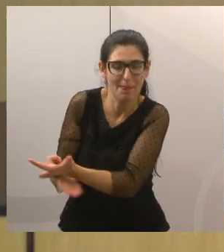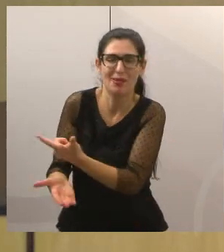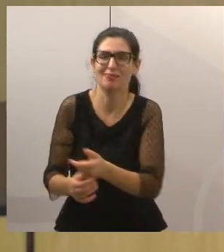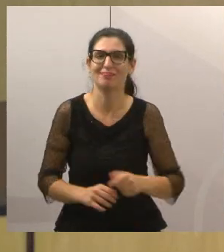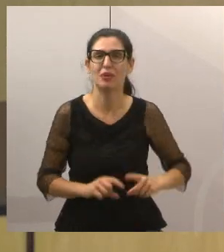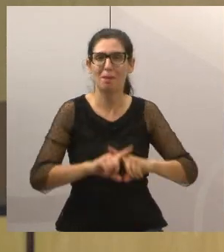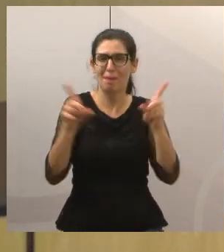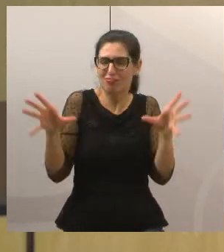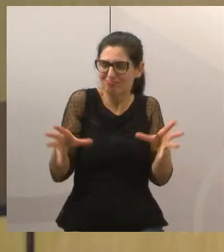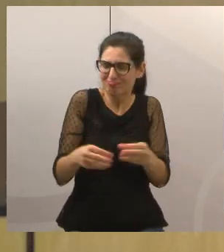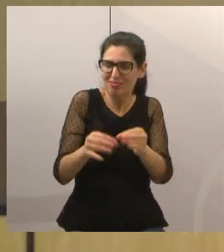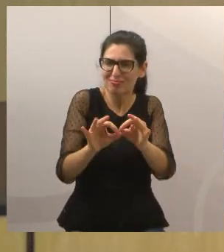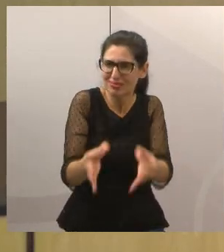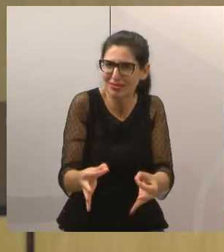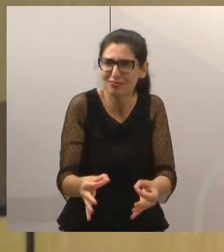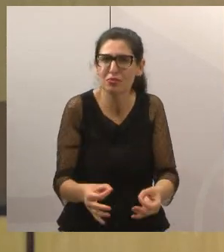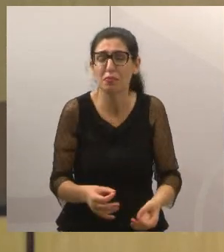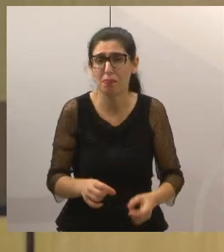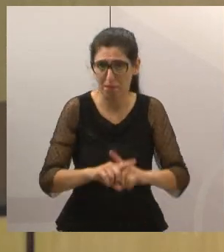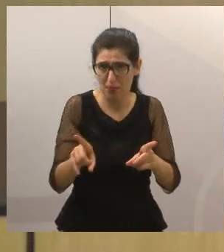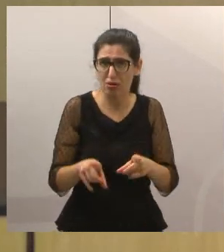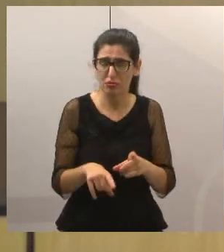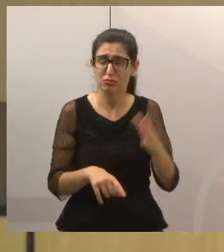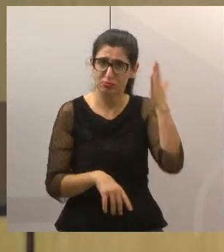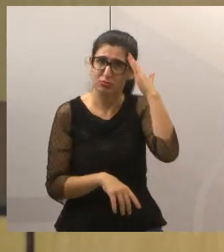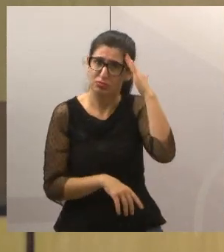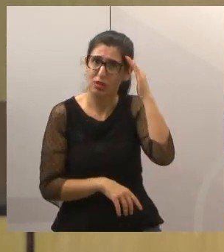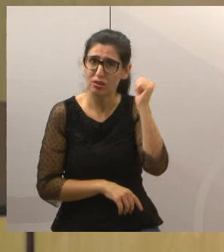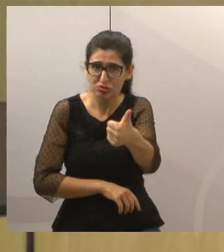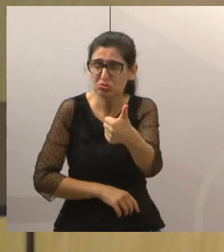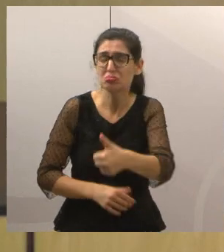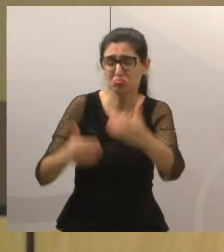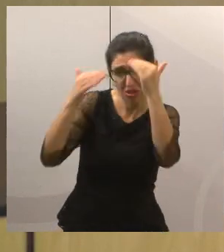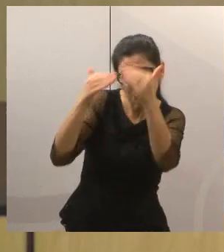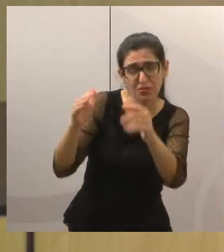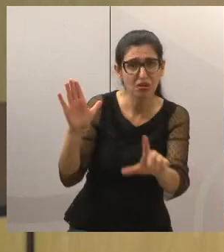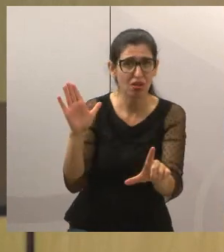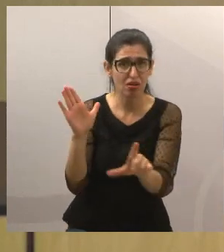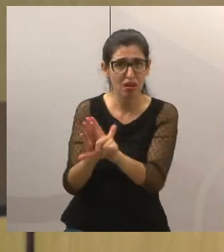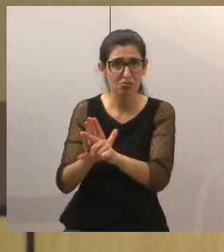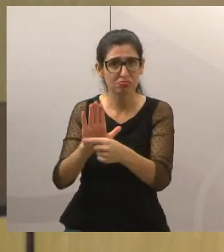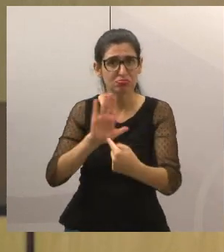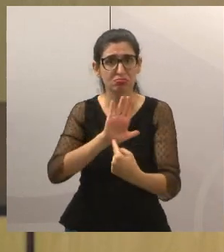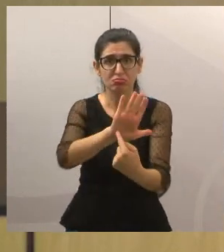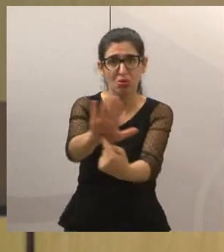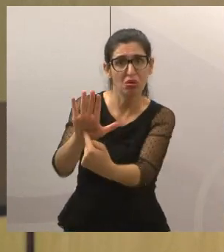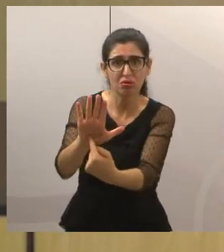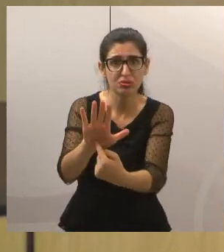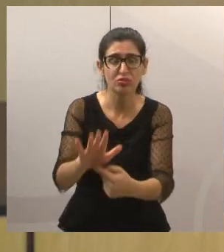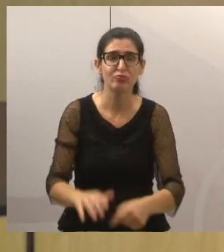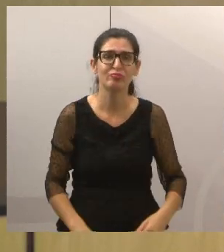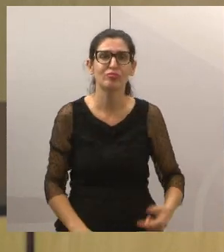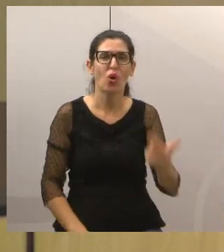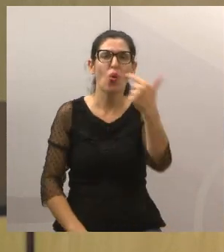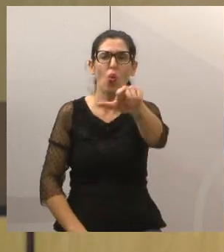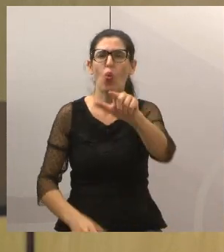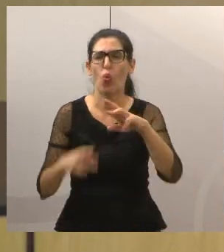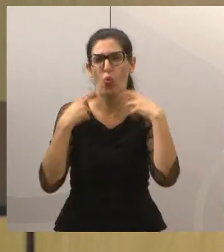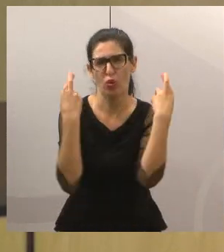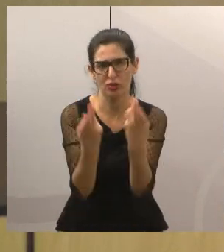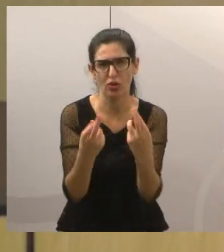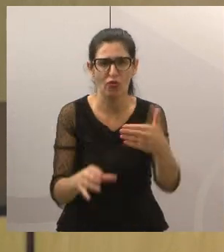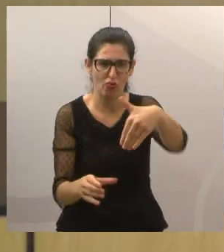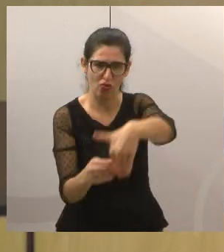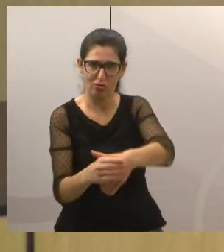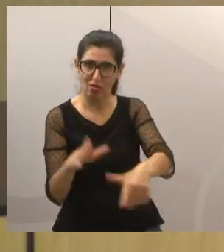precisos, mas lembrando que isso então cumpre-se aqui uma parte da lei, né? Para que a gente vote nas próximas sessões a lei